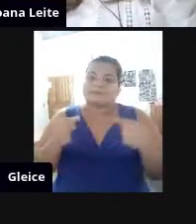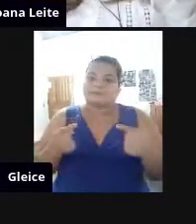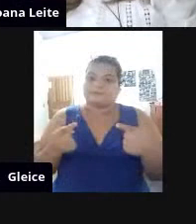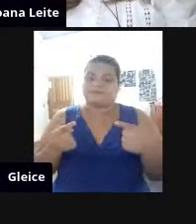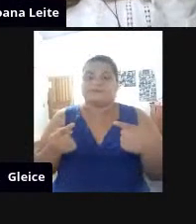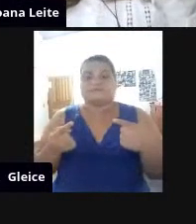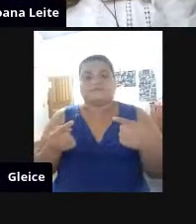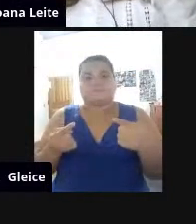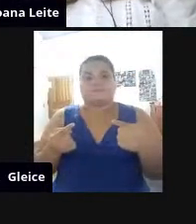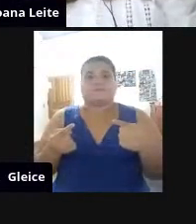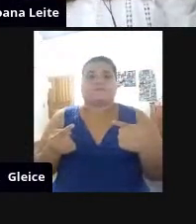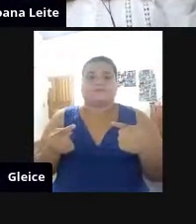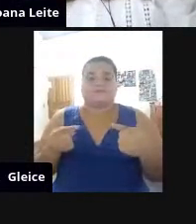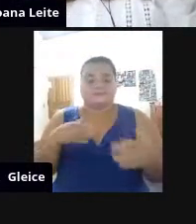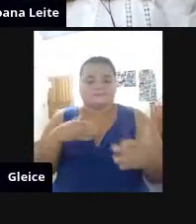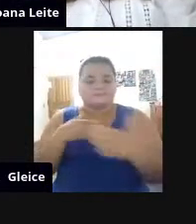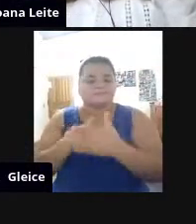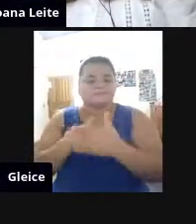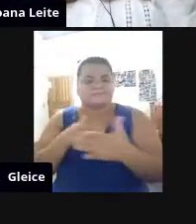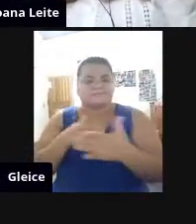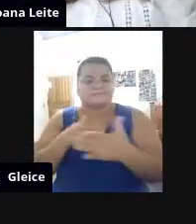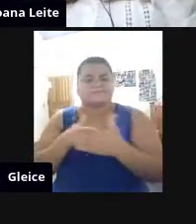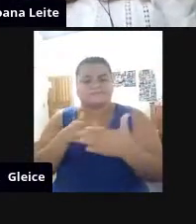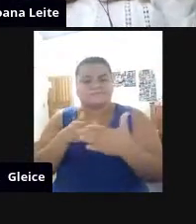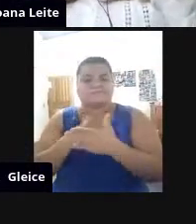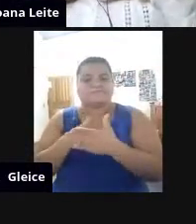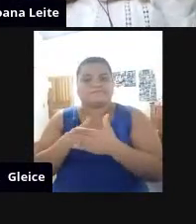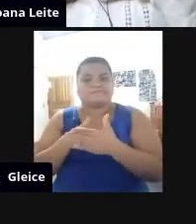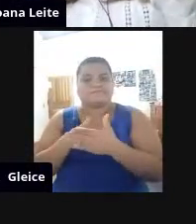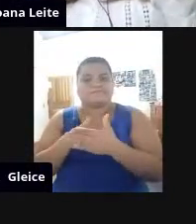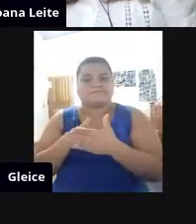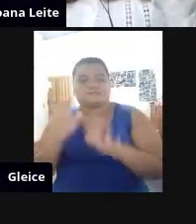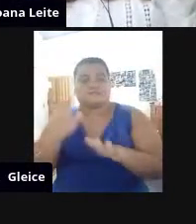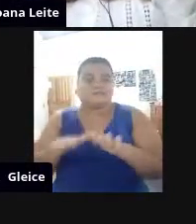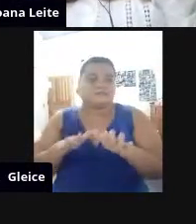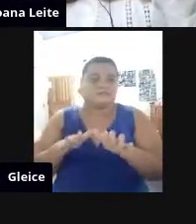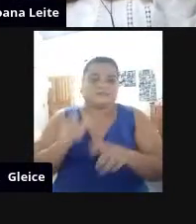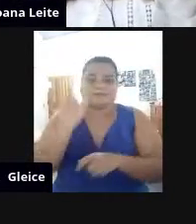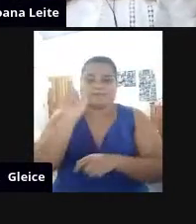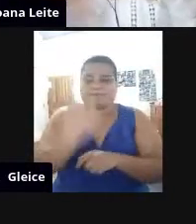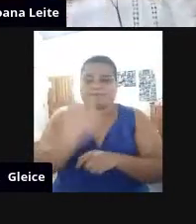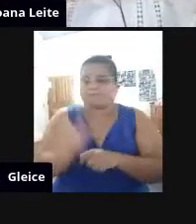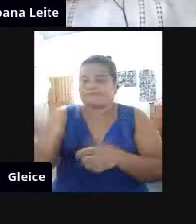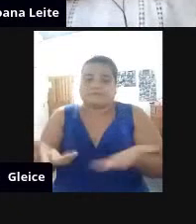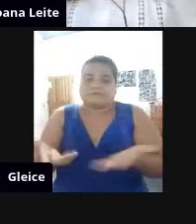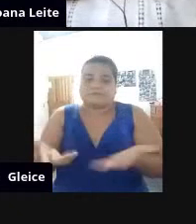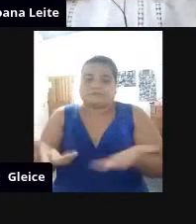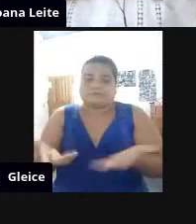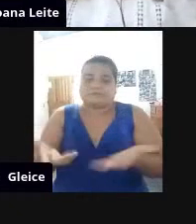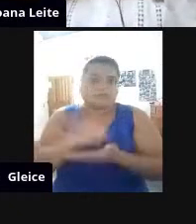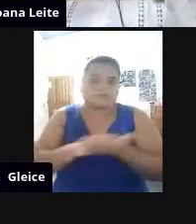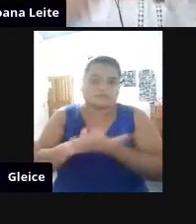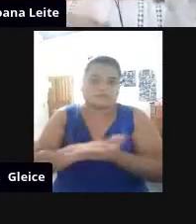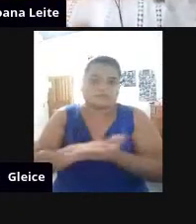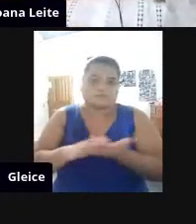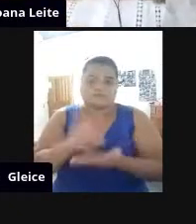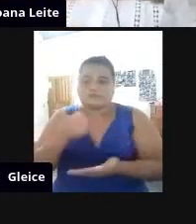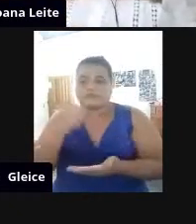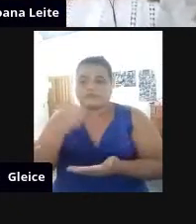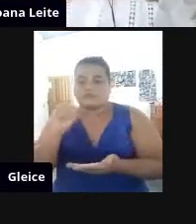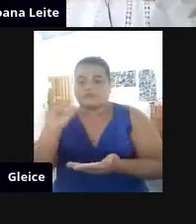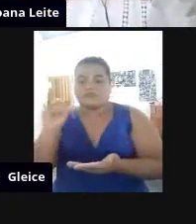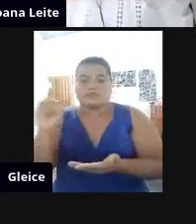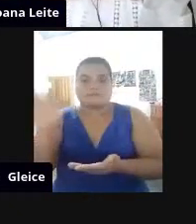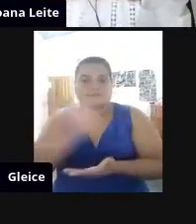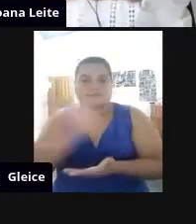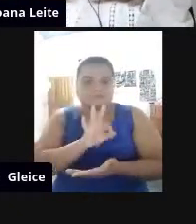esses estudos que não funciona em 100% dos casos, né? Nós também percebemos muitos estudos que têm